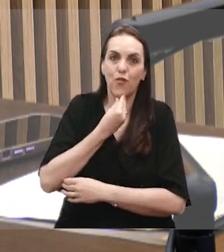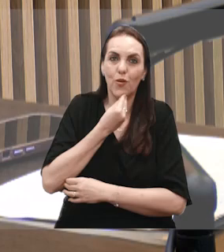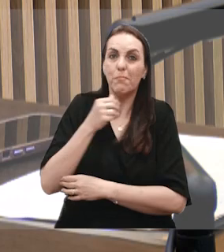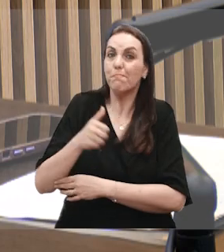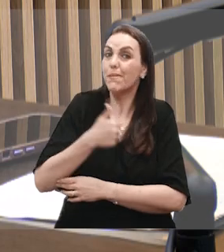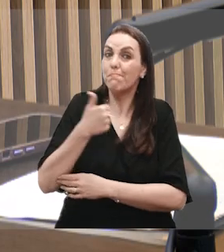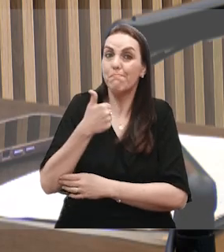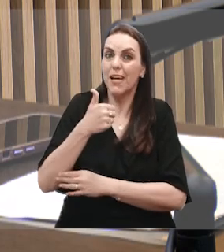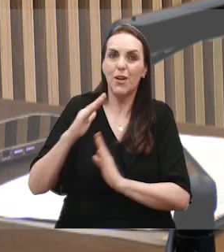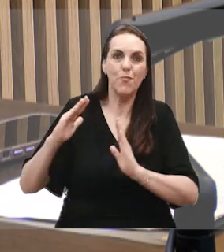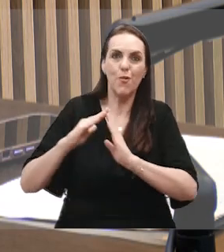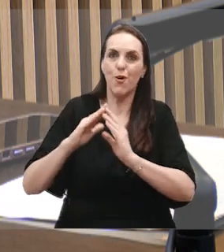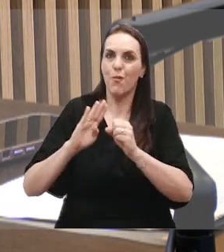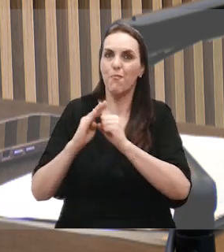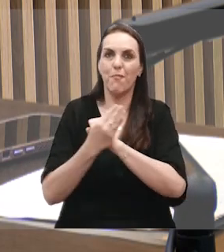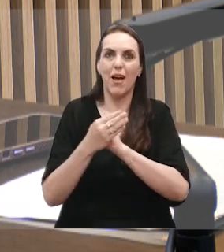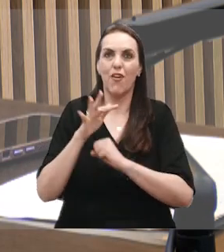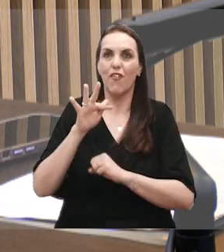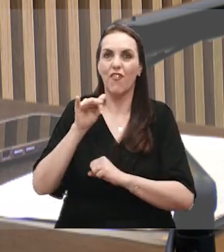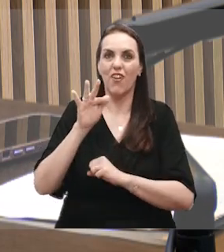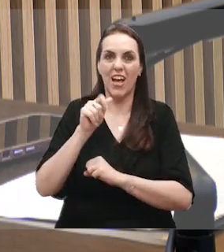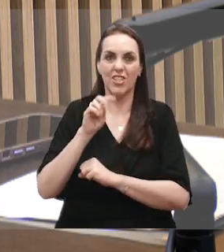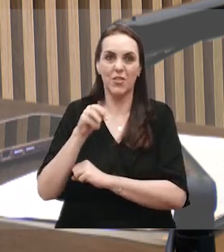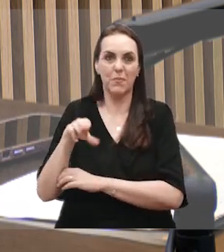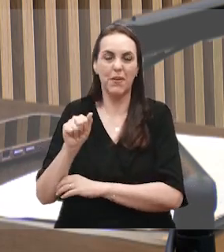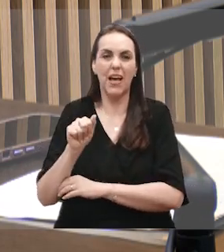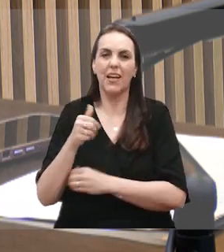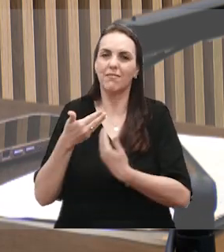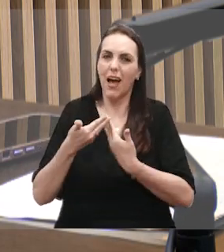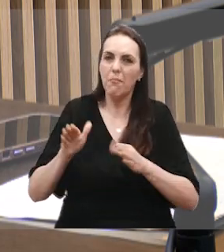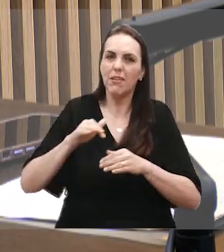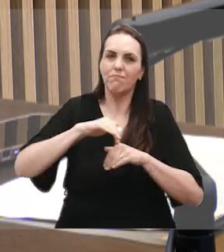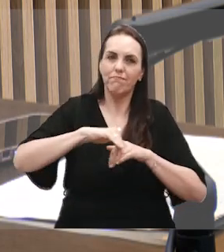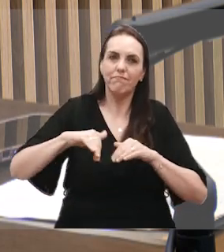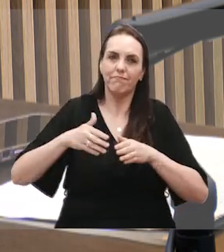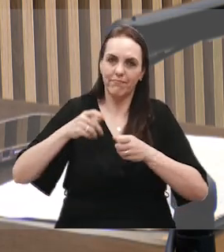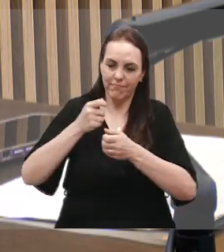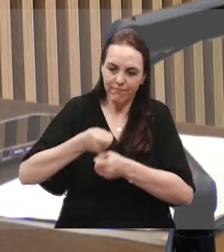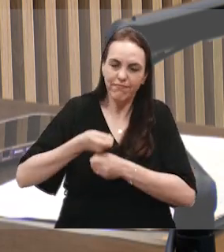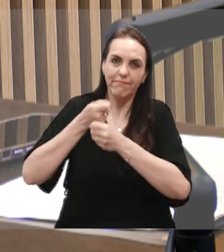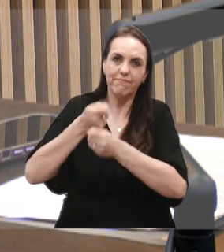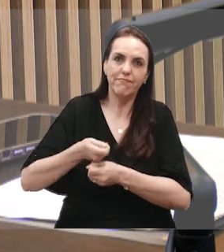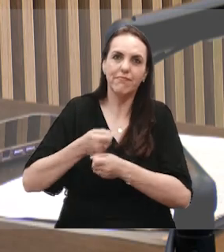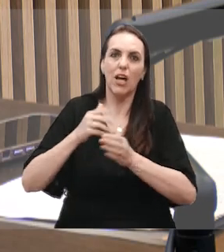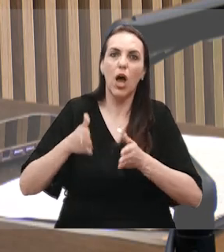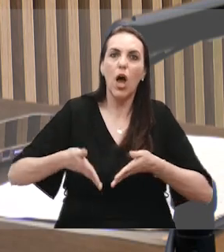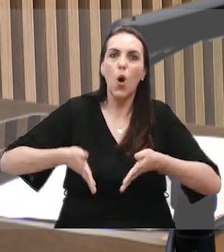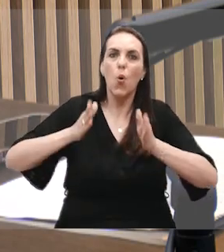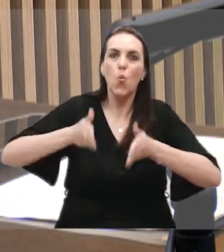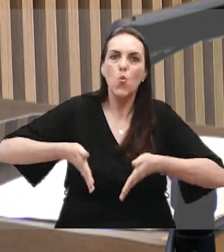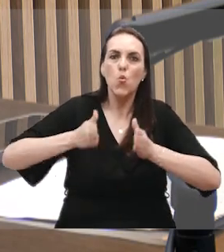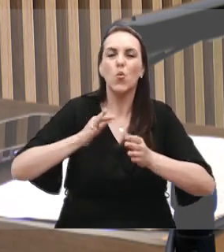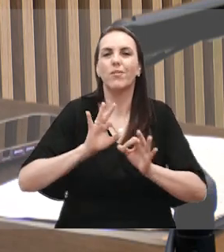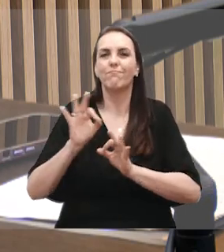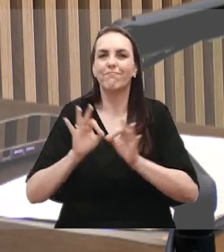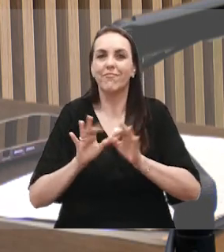bairro Fátima, né? Chegou lá para abrir as primeiras ruas e por isso ficou no bairro. A gente tem essa ligação,